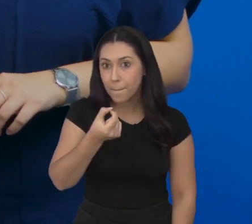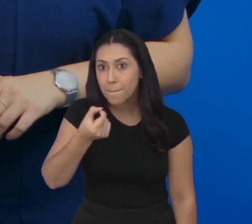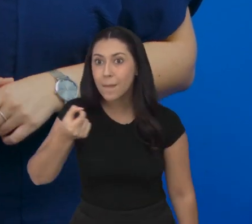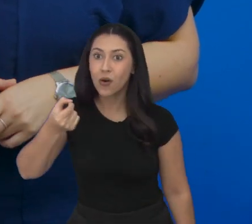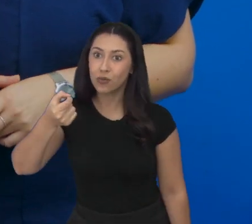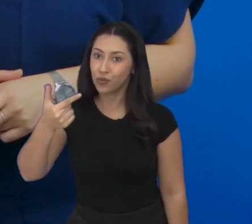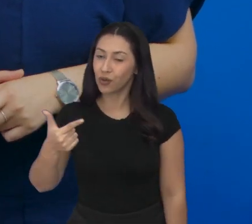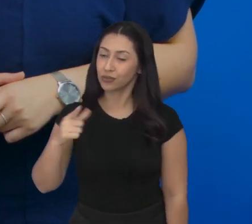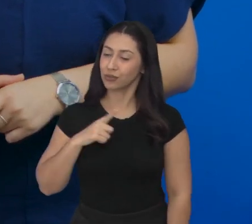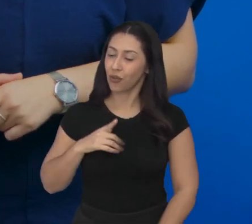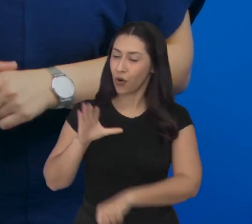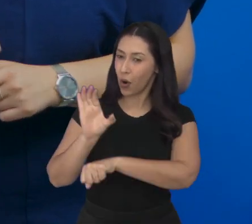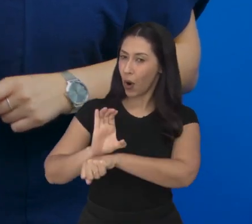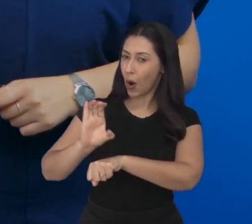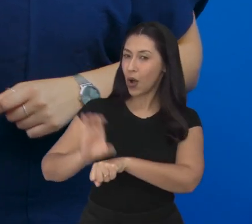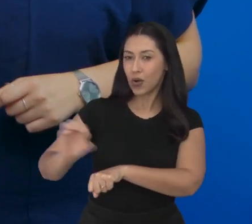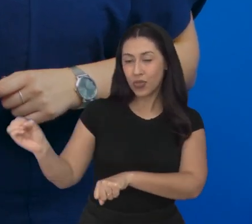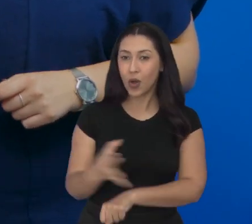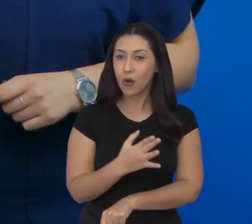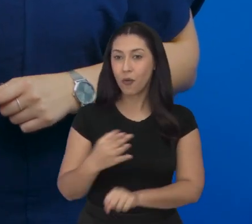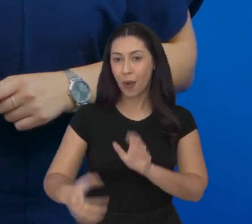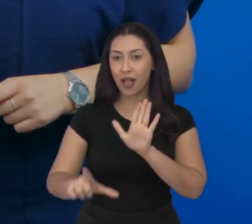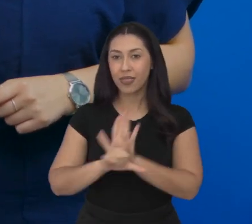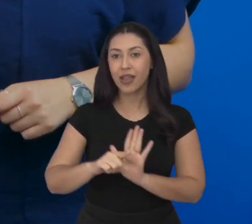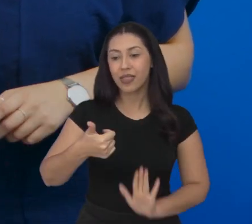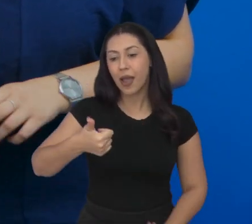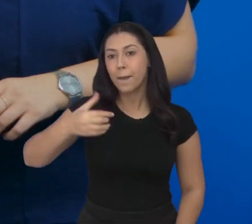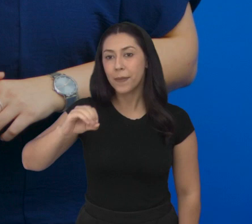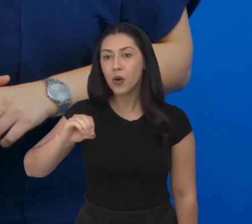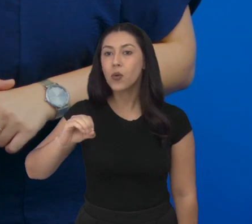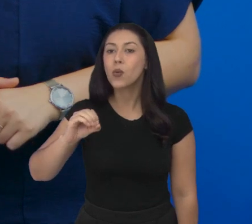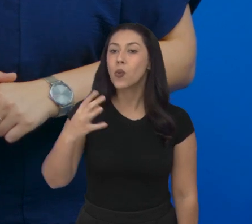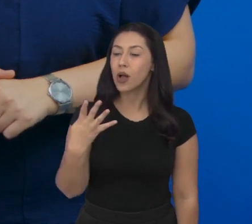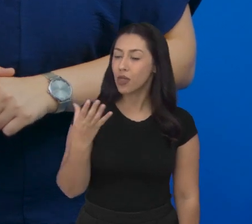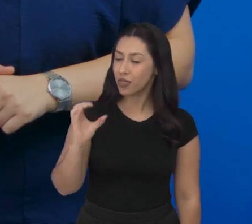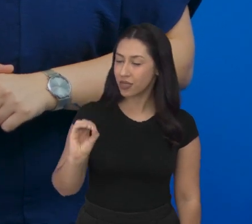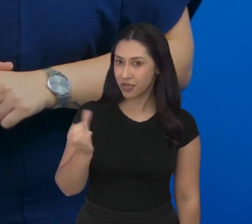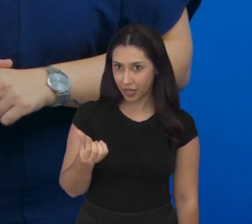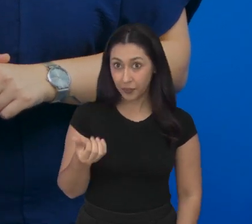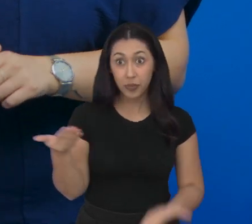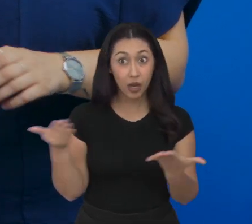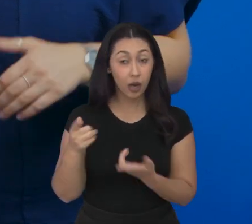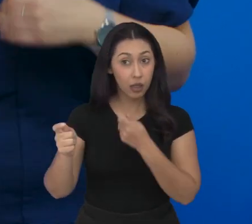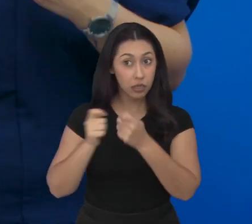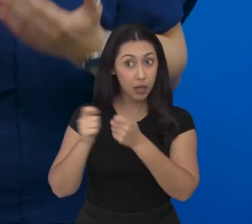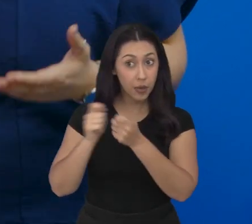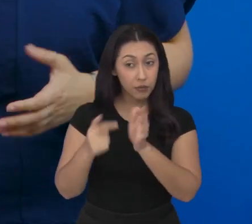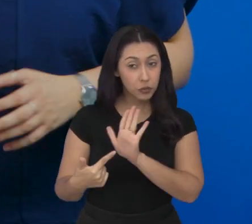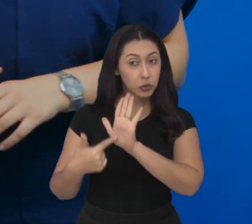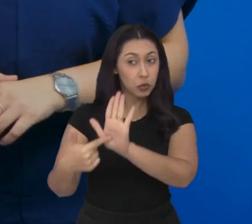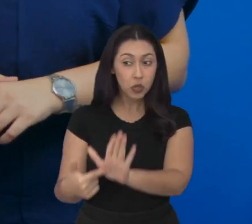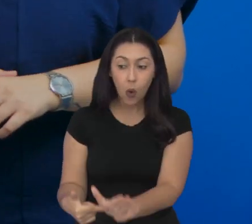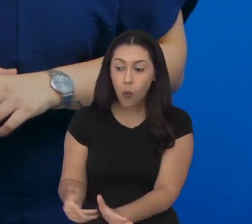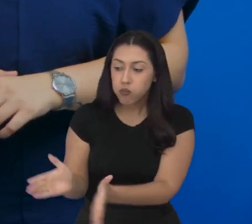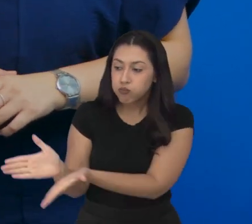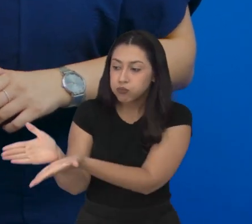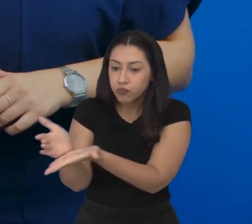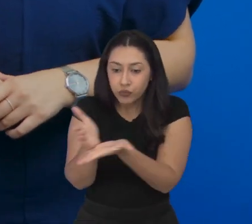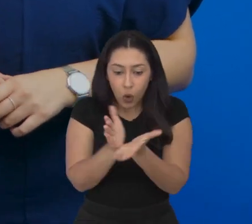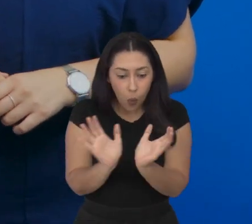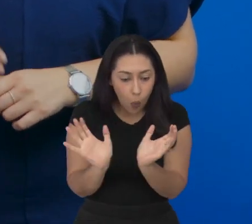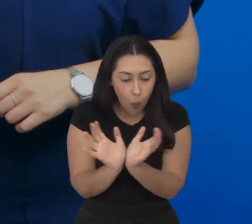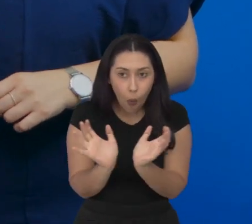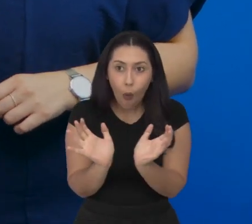foi instituído pela Lei nº 10.406. Na reportagem a seguir, você vai conhecer esse compilado de normas